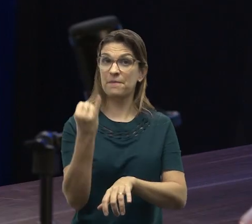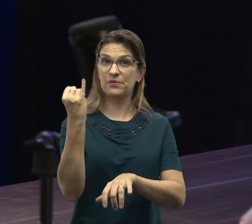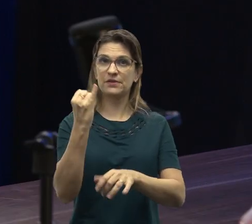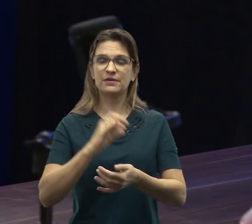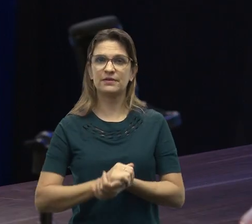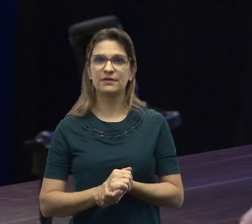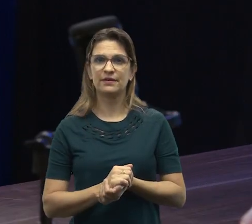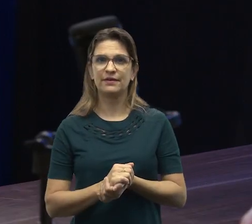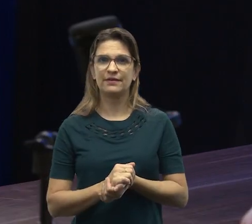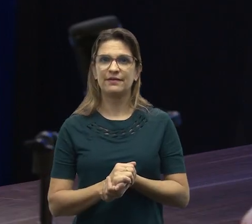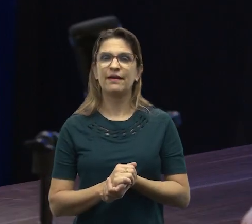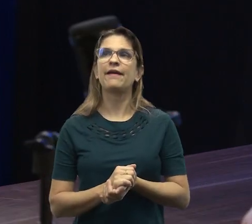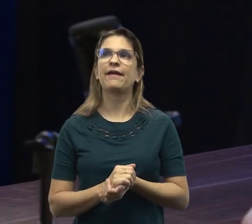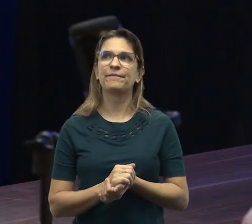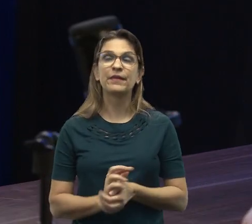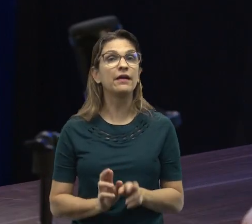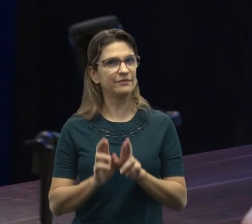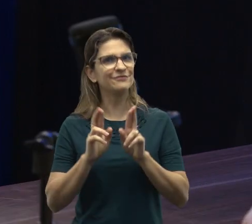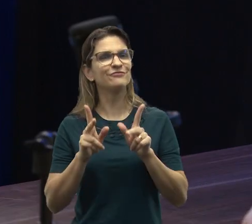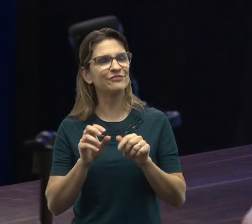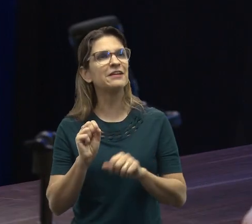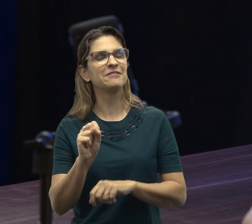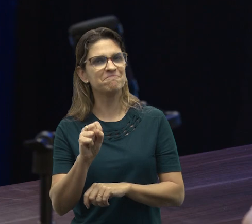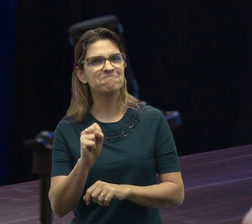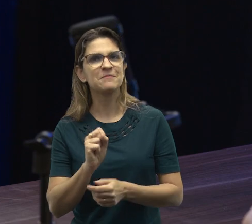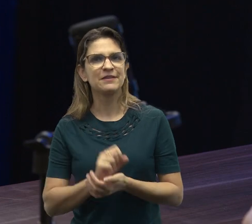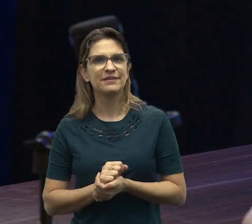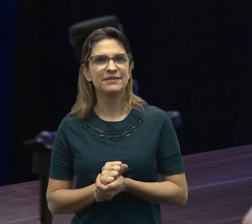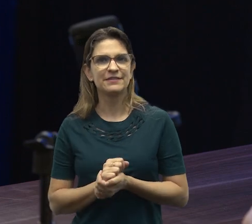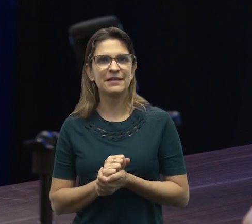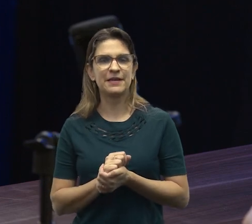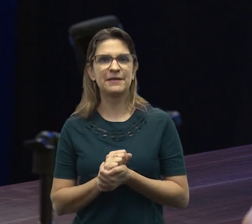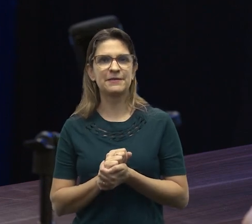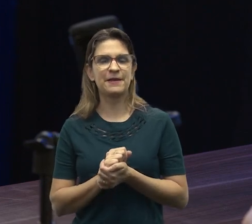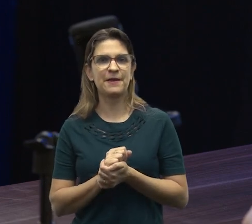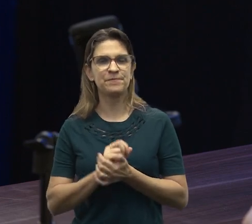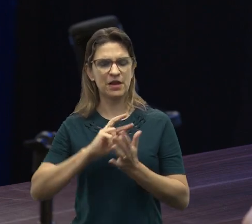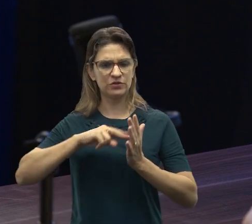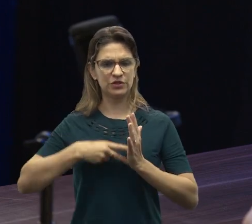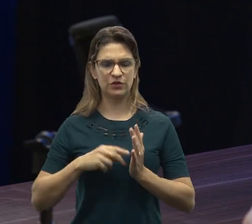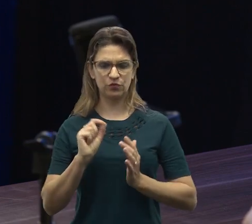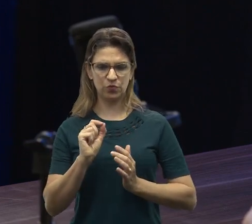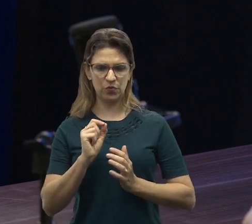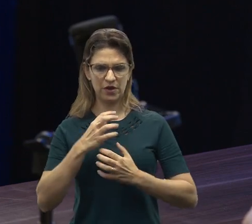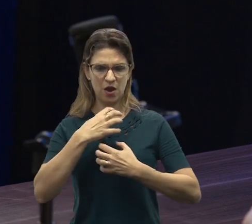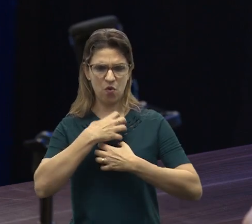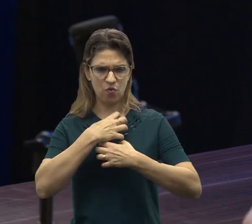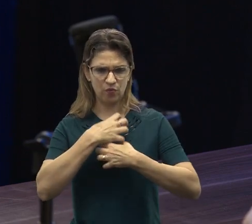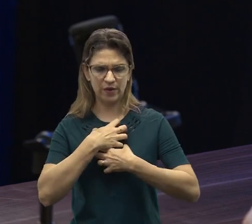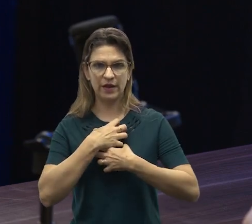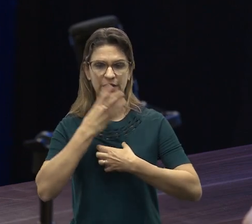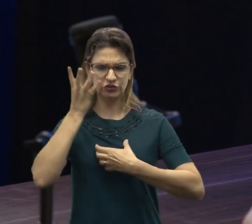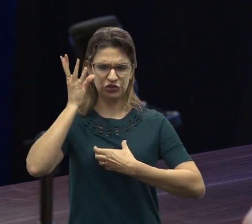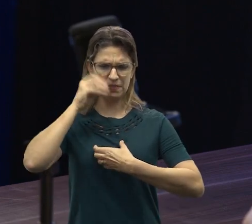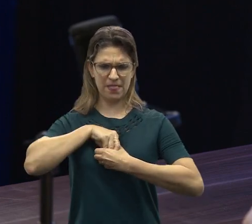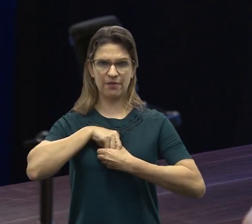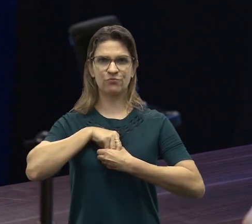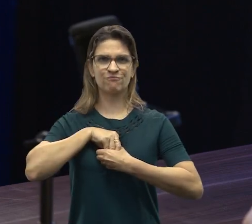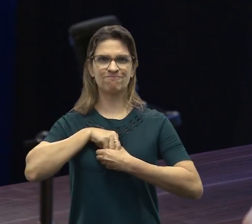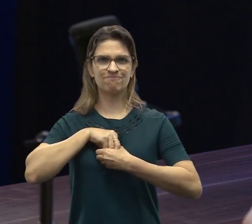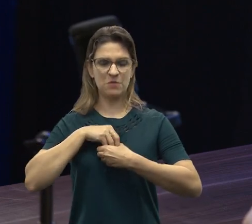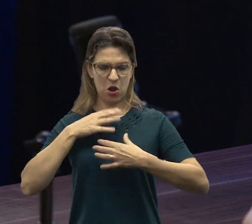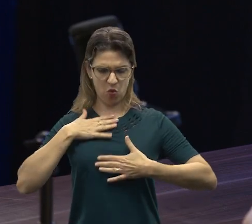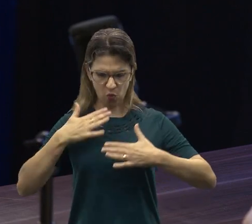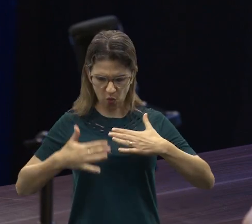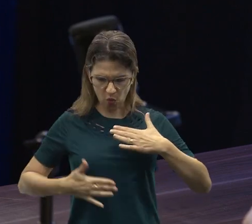te trazer um conceito do que você é e do que você foi ao longo da sua vida, né? Então, ele vai te tratar